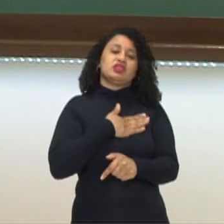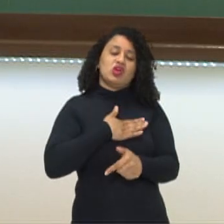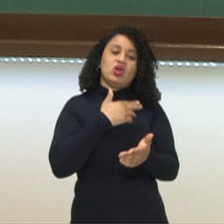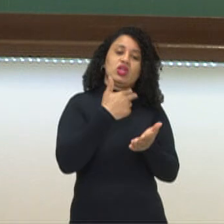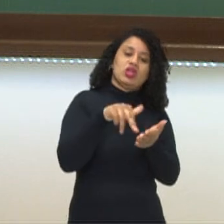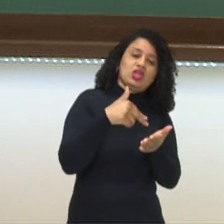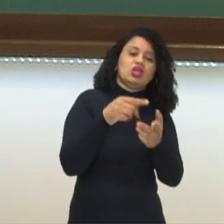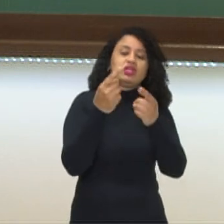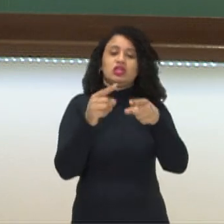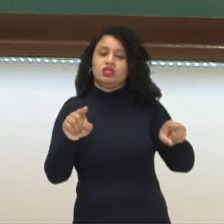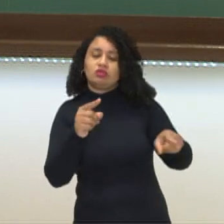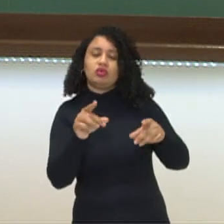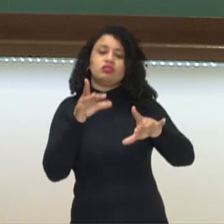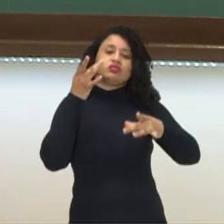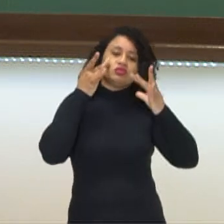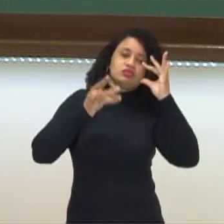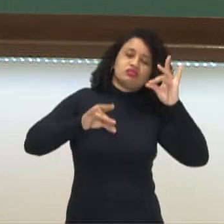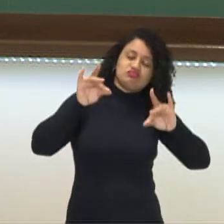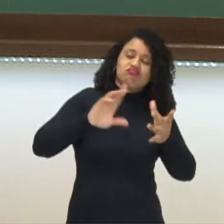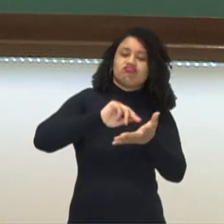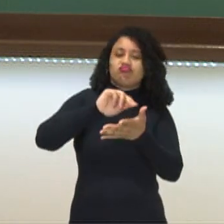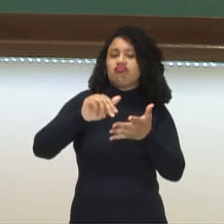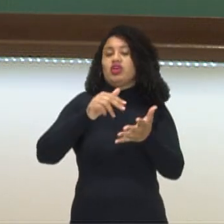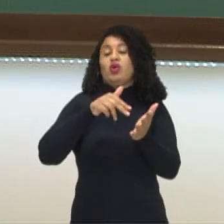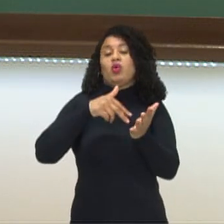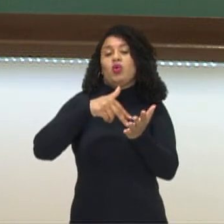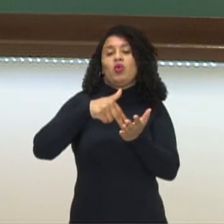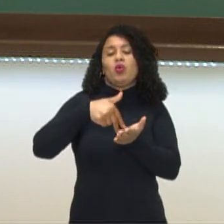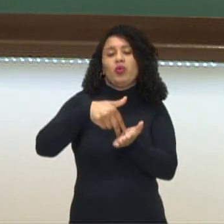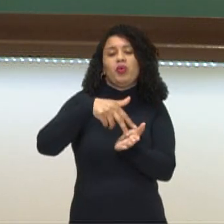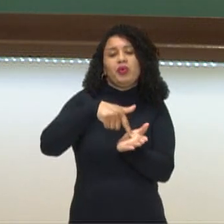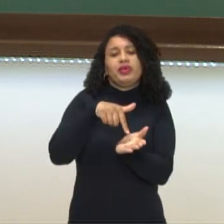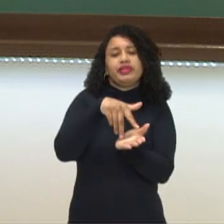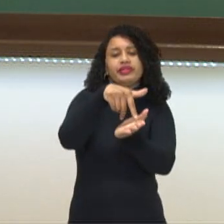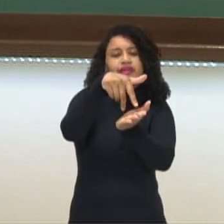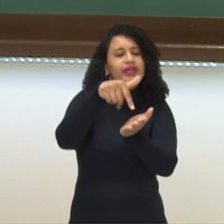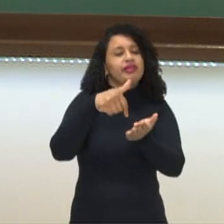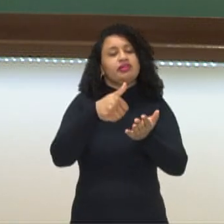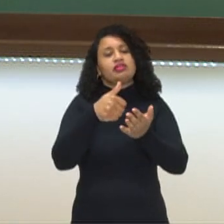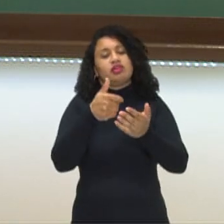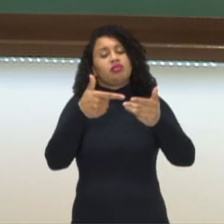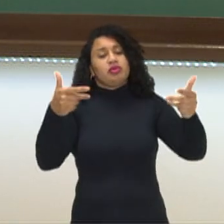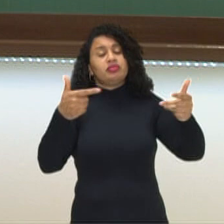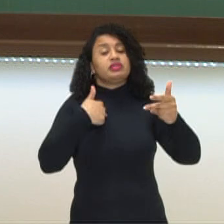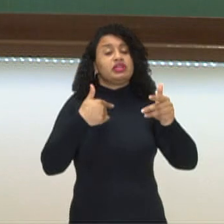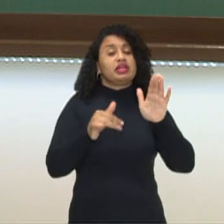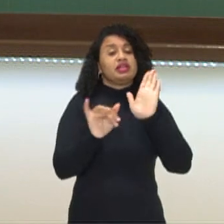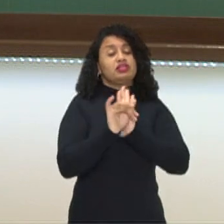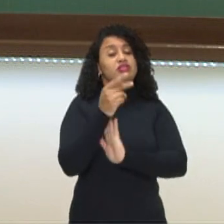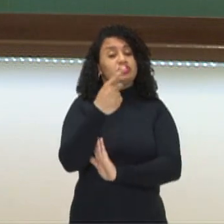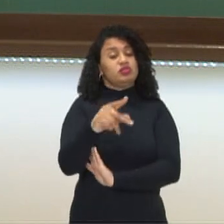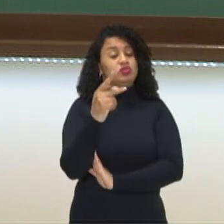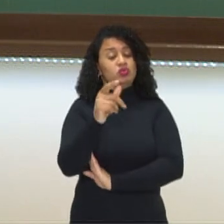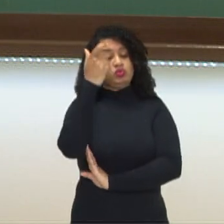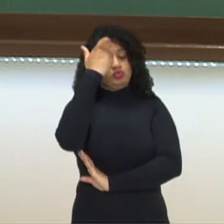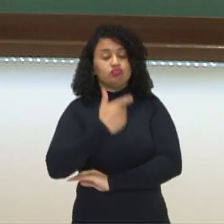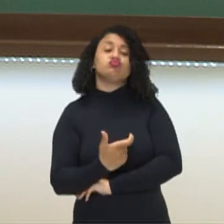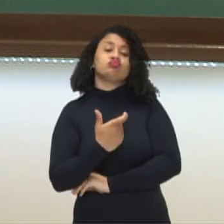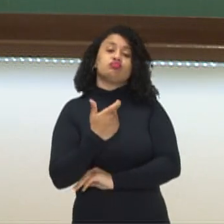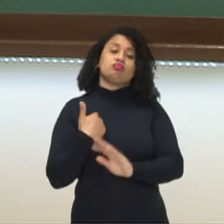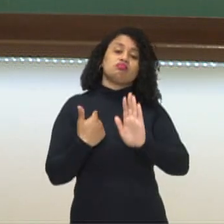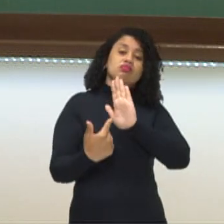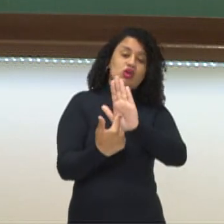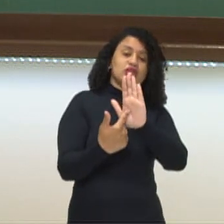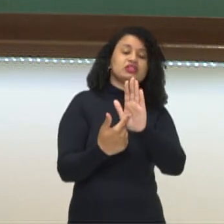dança, música, teatro, enfim, o skate, né? Algo que te compõe enquanto pessoa, que traz a sua